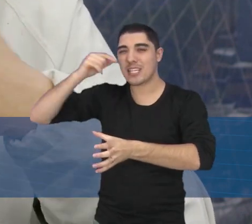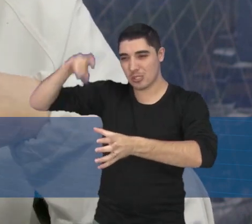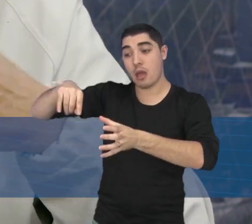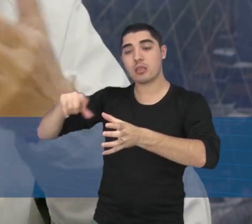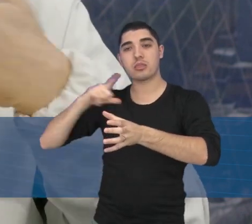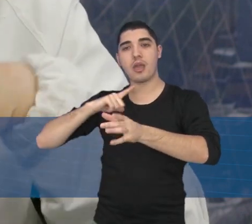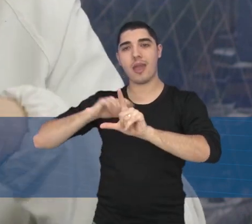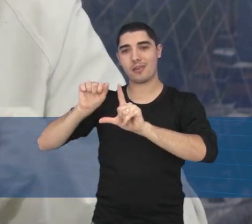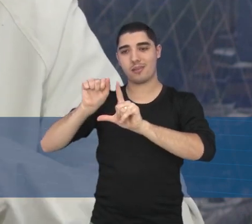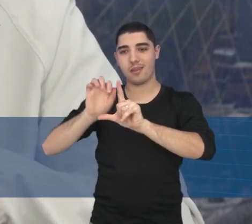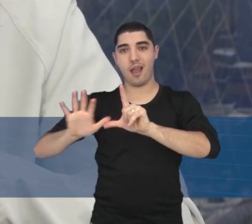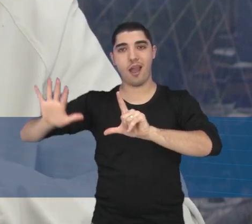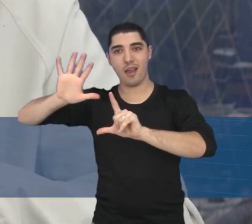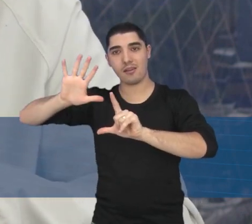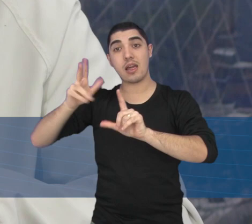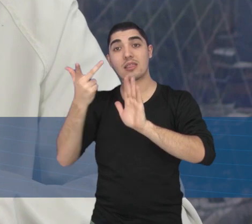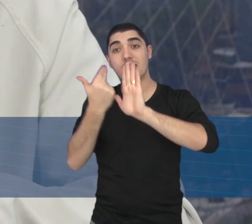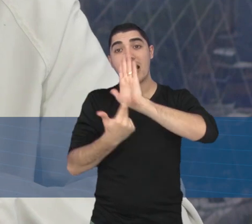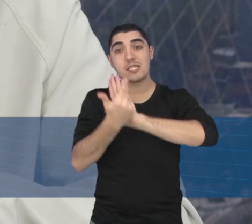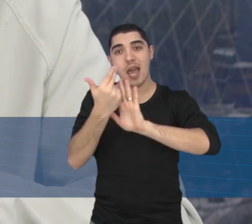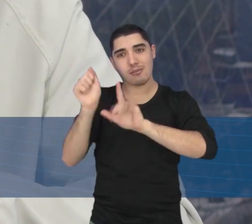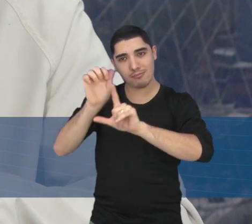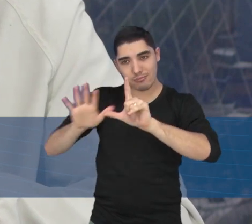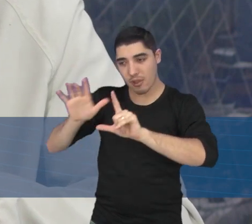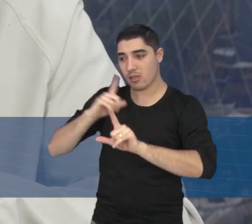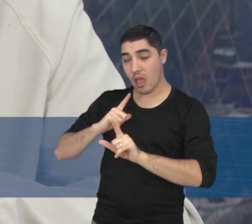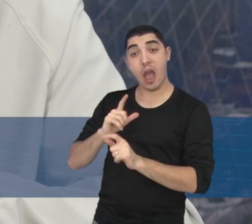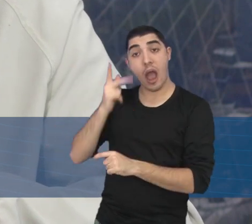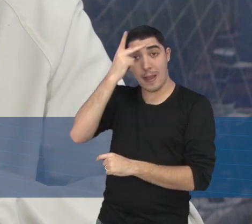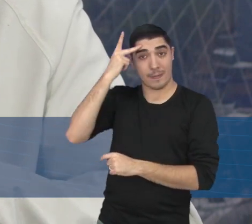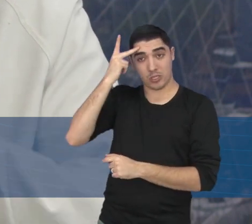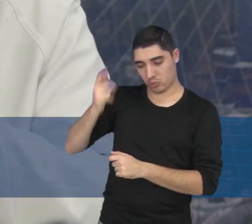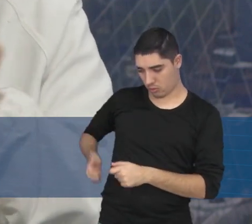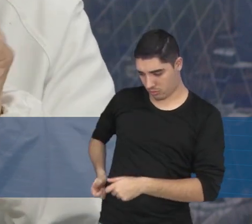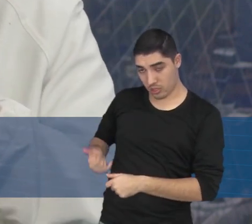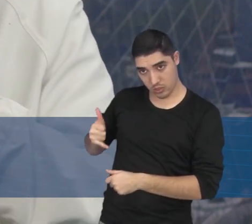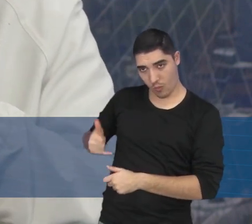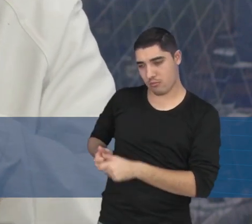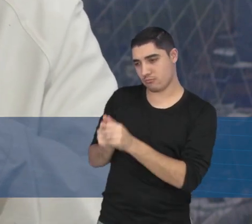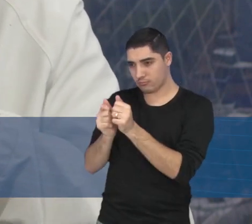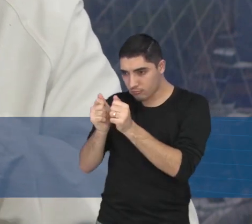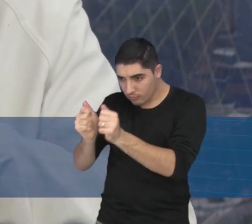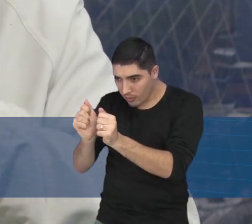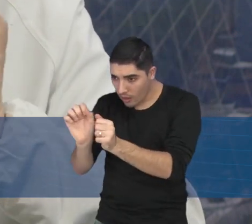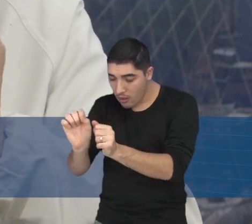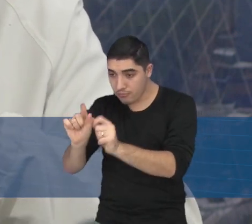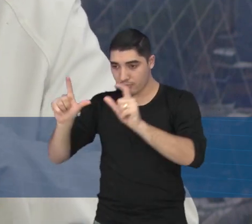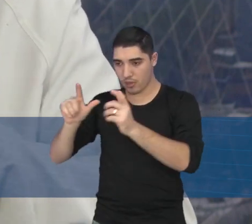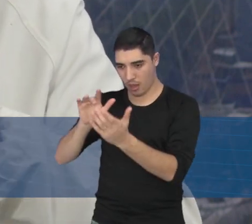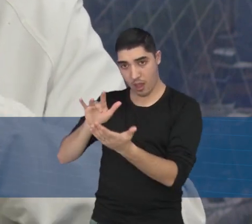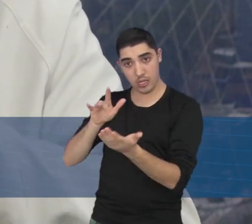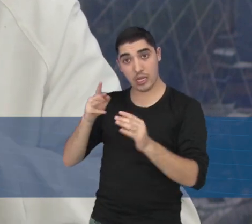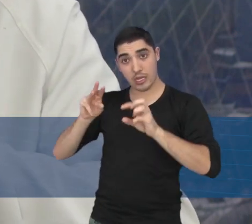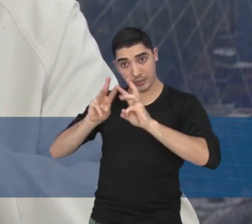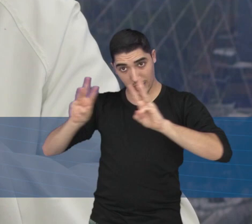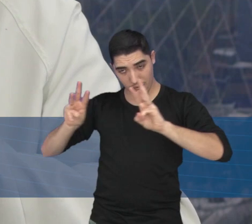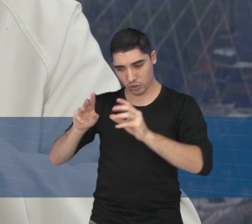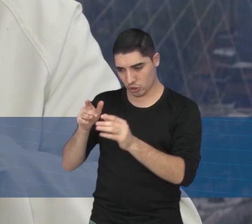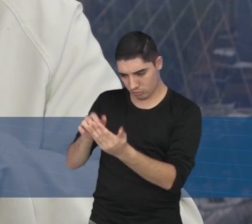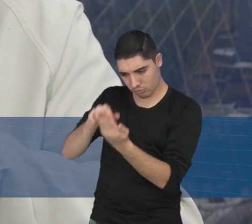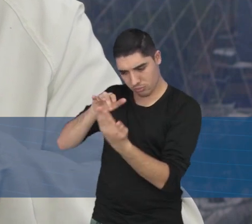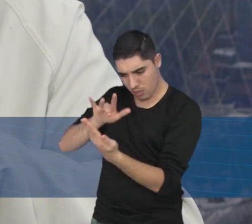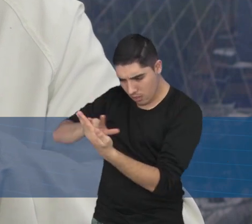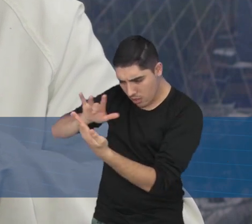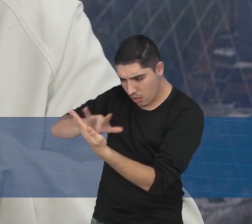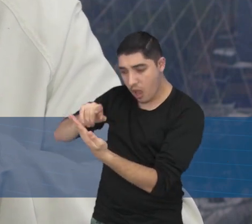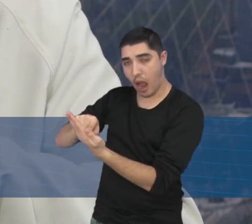o responsável pelo estabelecimento, ele vai lá, só aponta o celular, ele já vai direto para uma área específica do site da